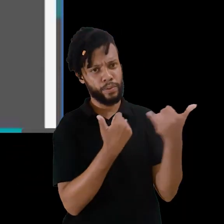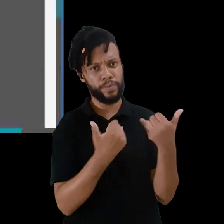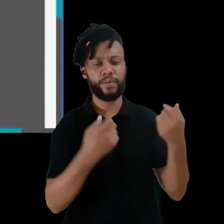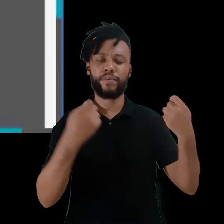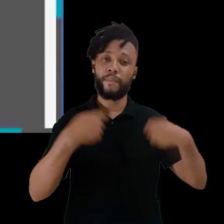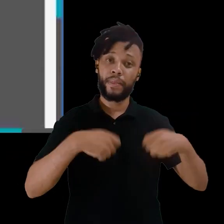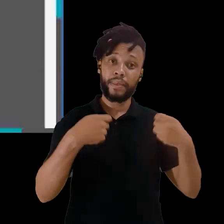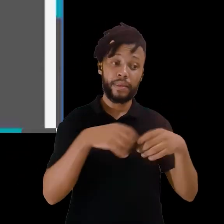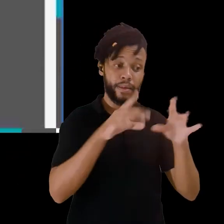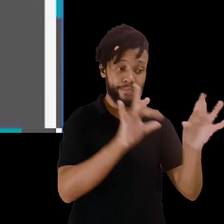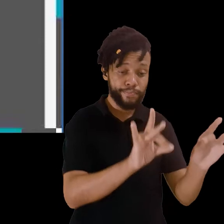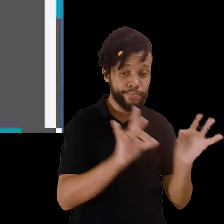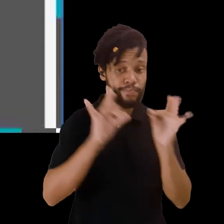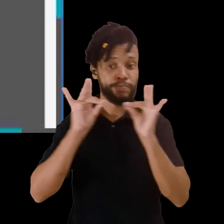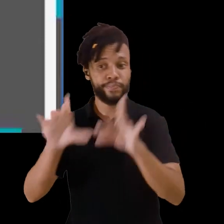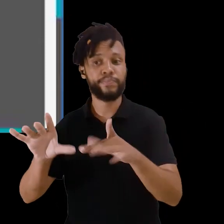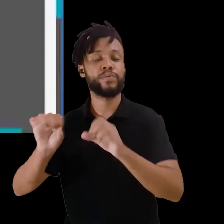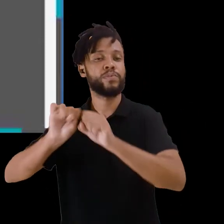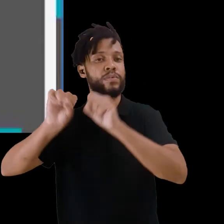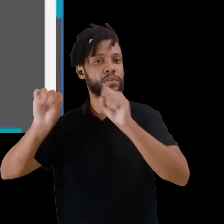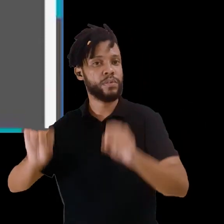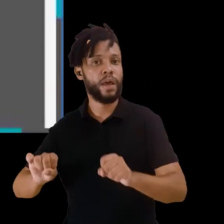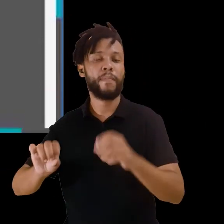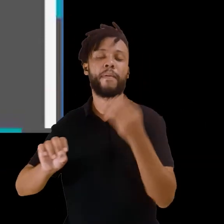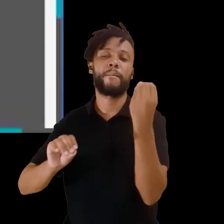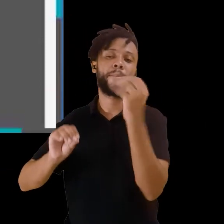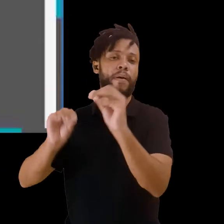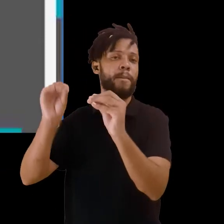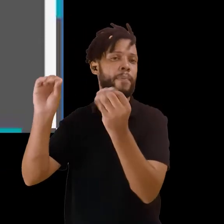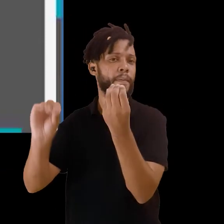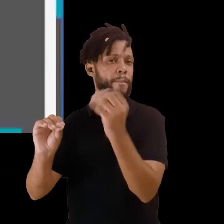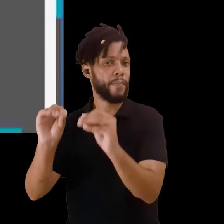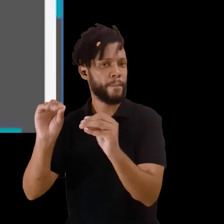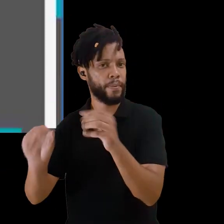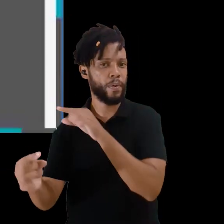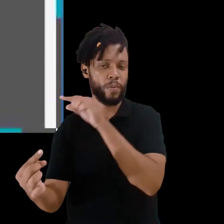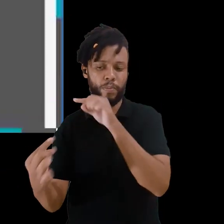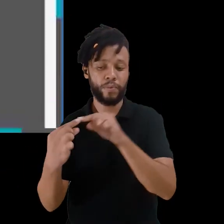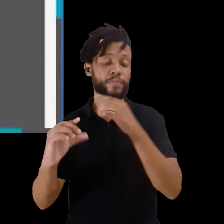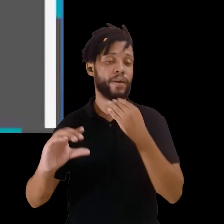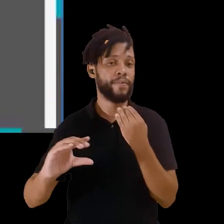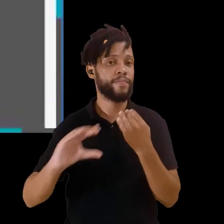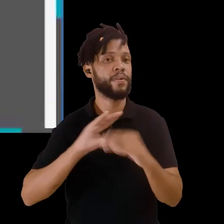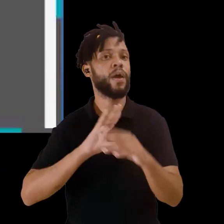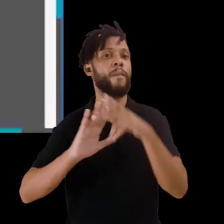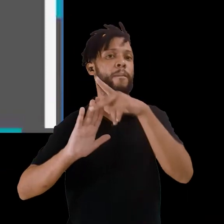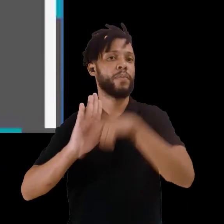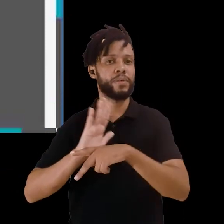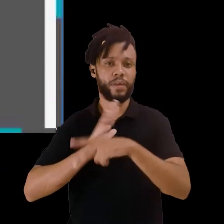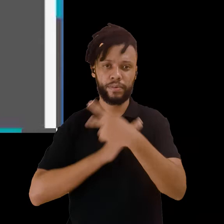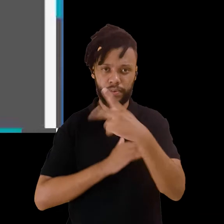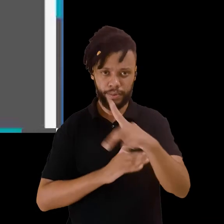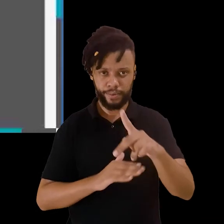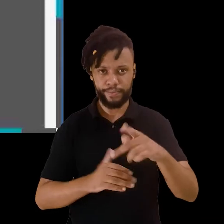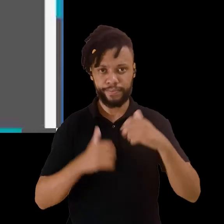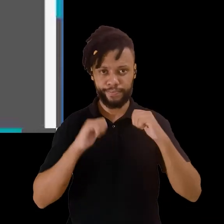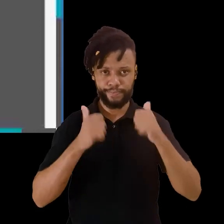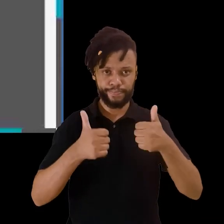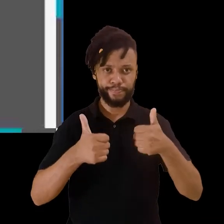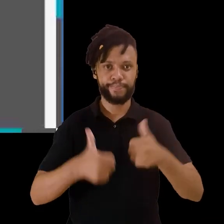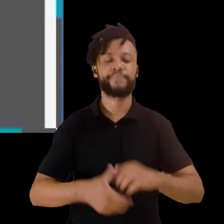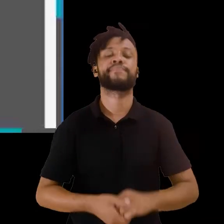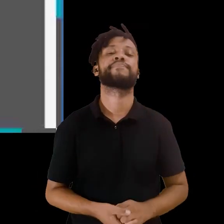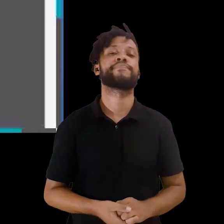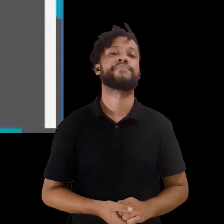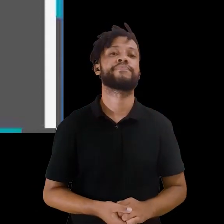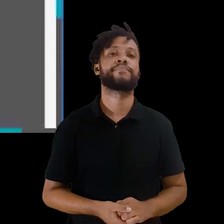vamos precisar anexar no sistema e jogar as informações todas lá para envio do seu projeto.